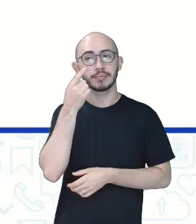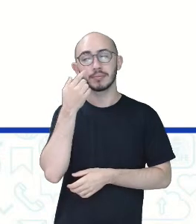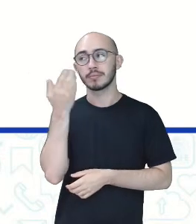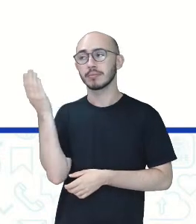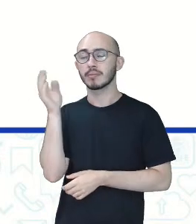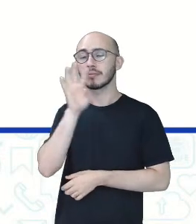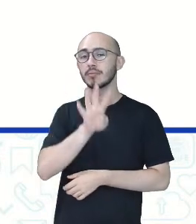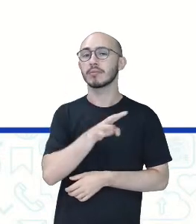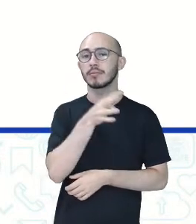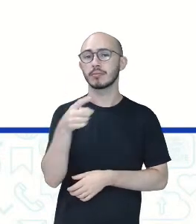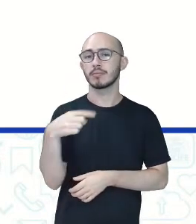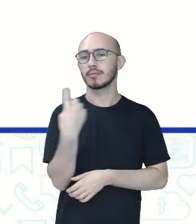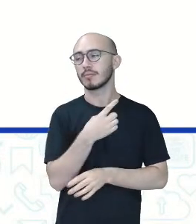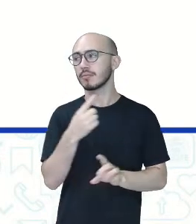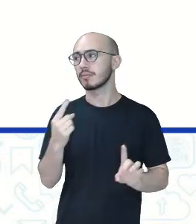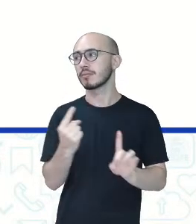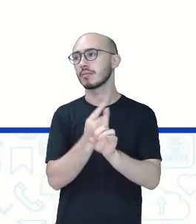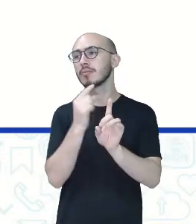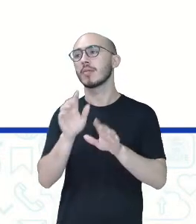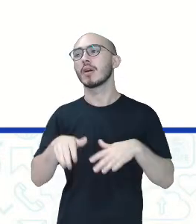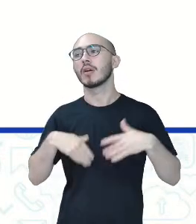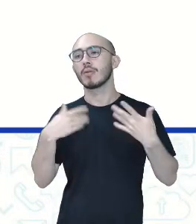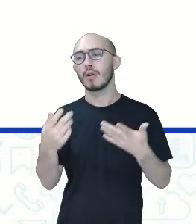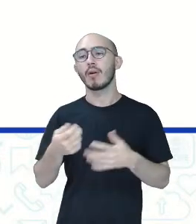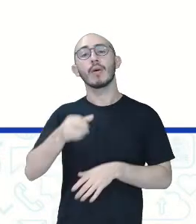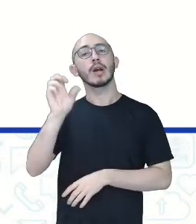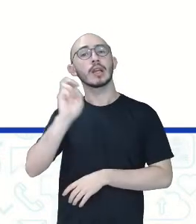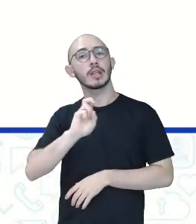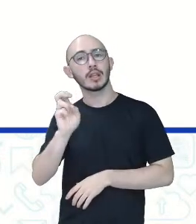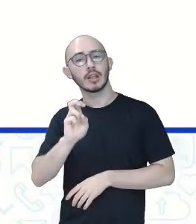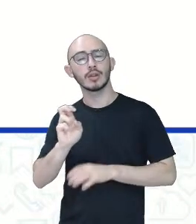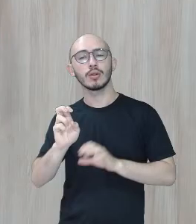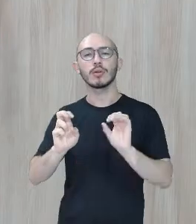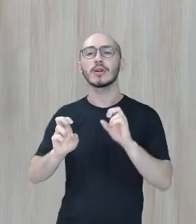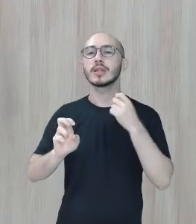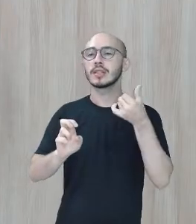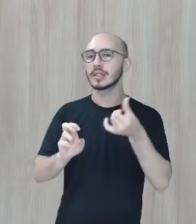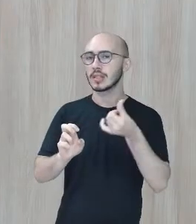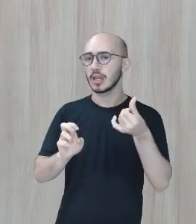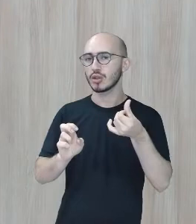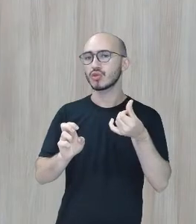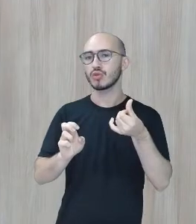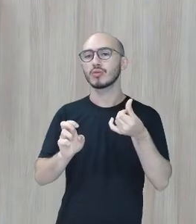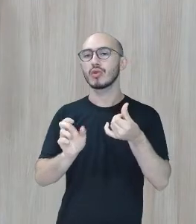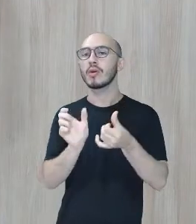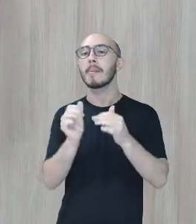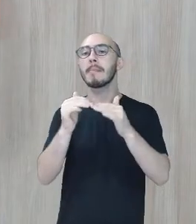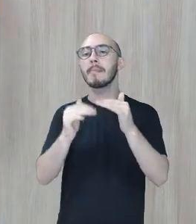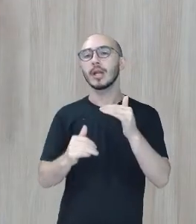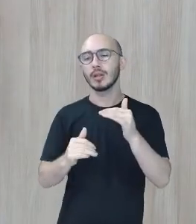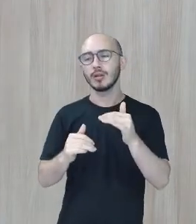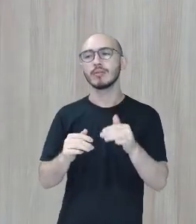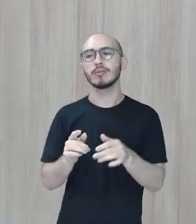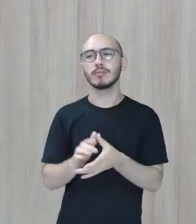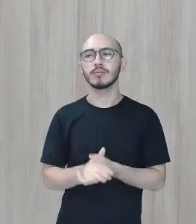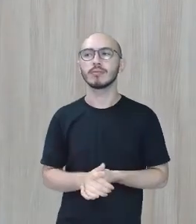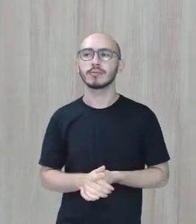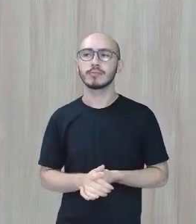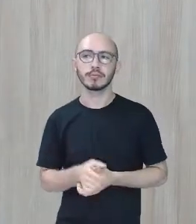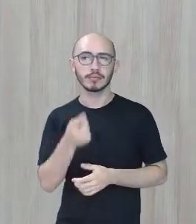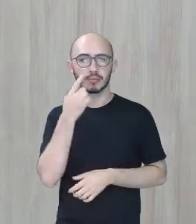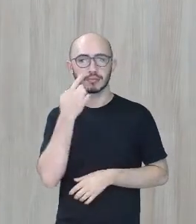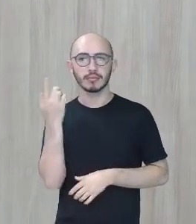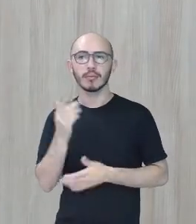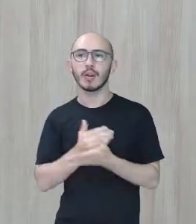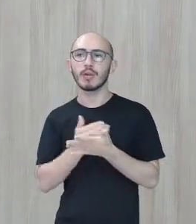tabela, basta a gente encontrar qual é o quinto e o sexto menores números dessa sequência aí. Então, a gente viu que essa sequência